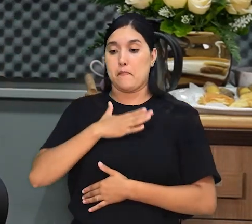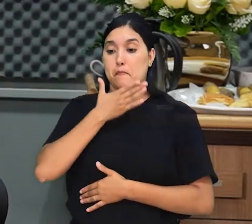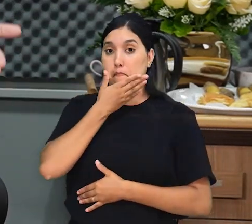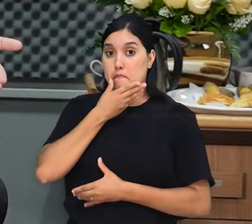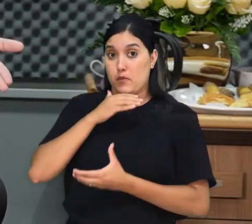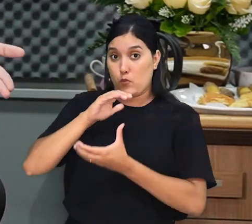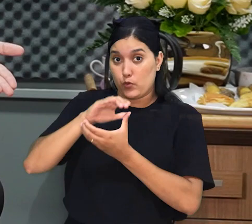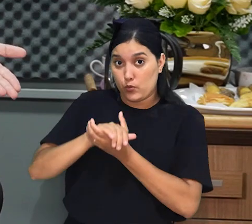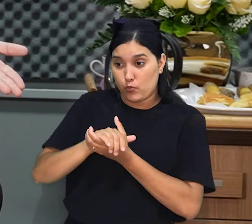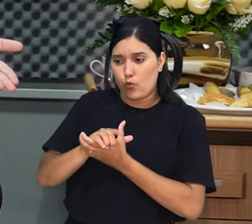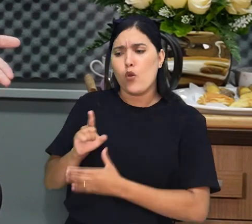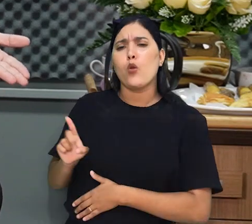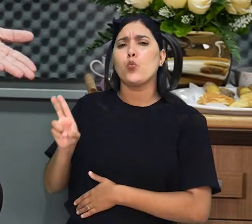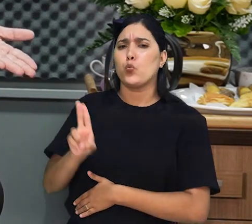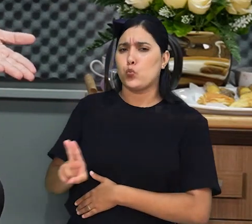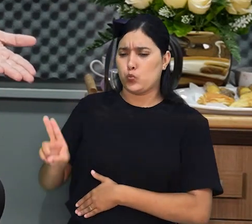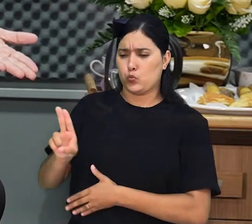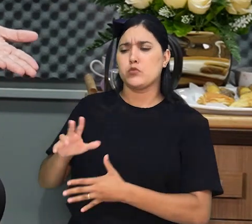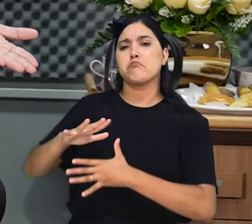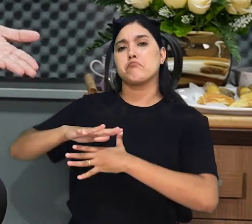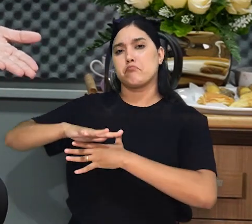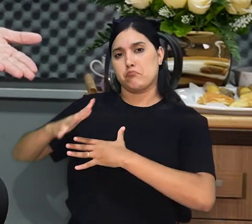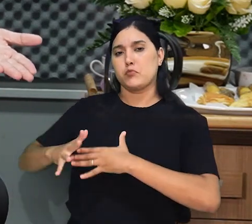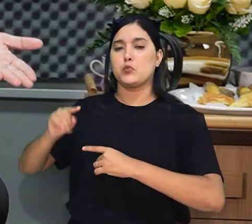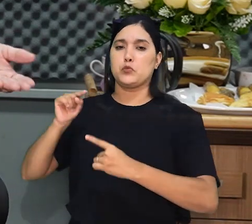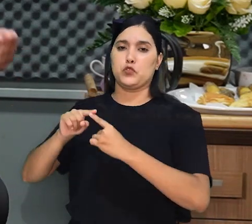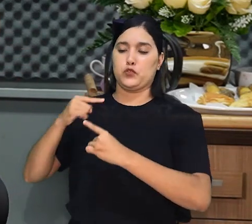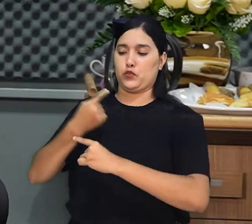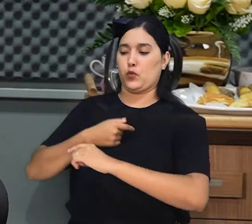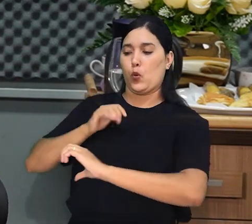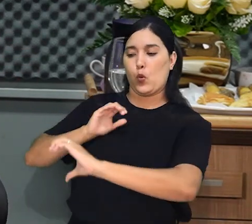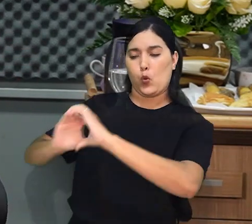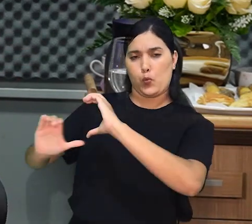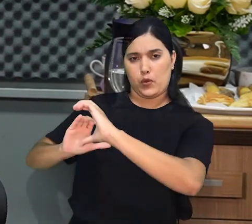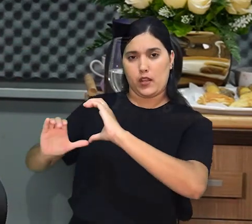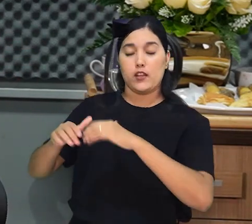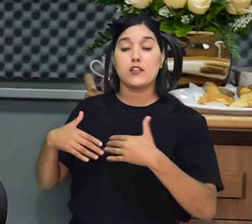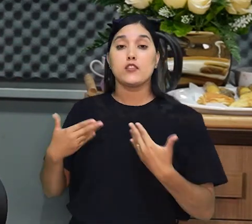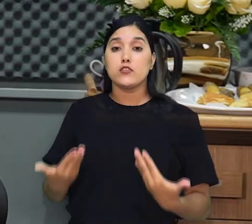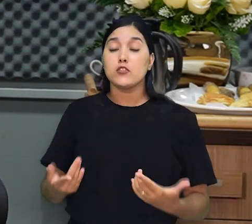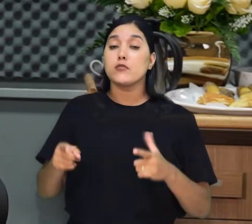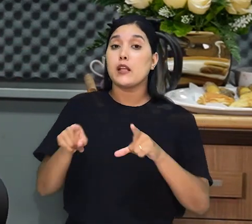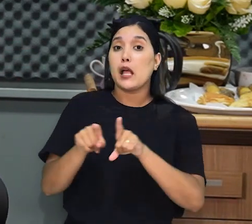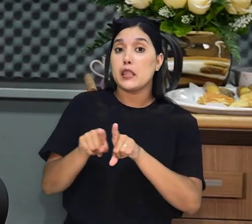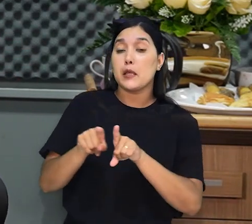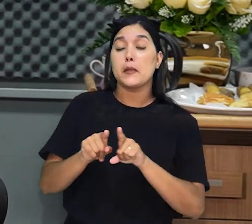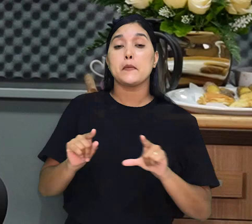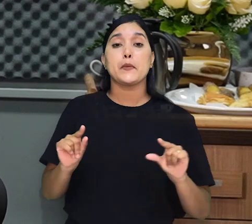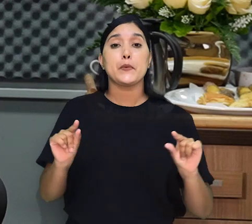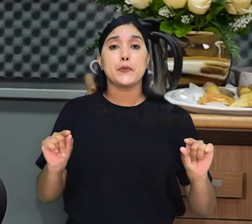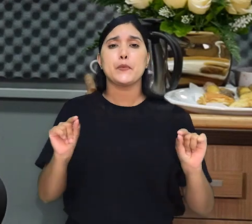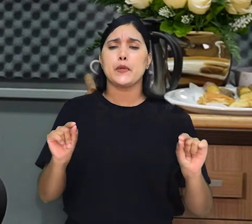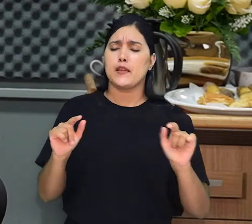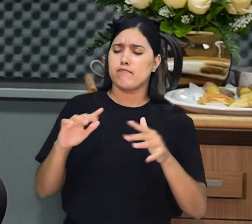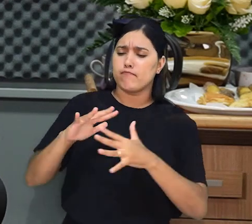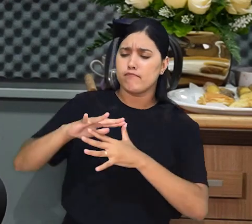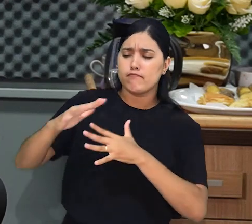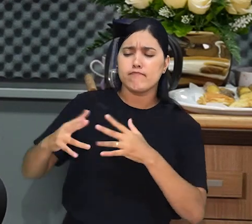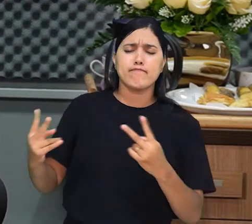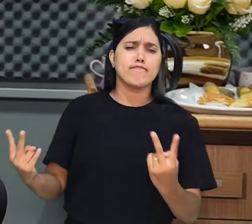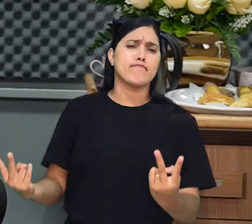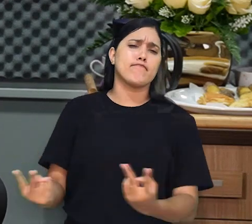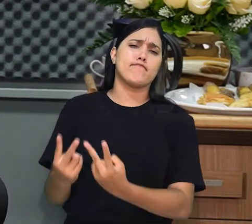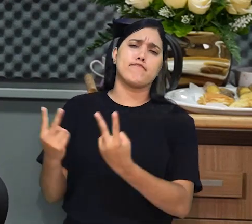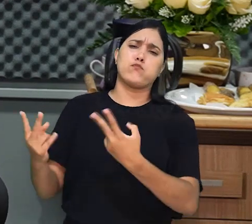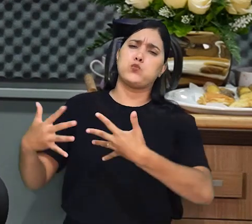esposo, a Libra sim, ela é fundamental para a nossa comunicação. E ela tem um valor